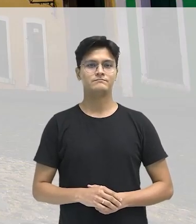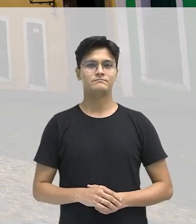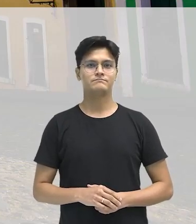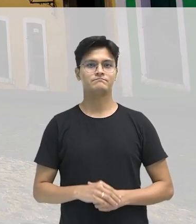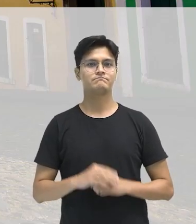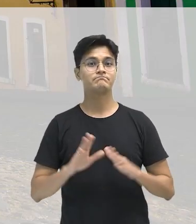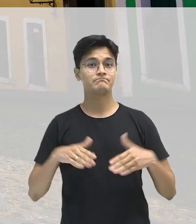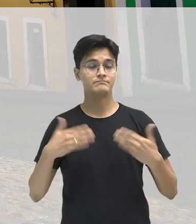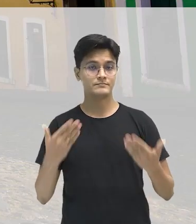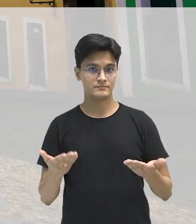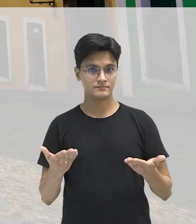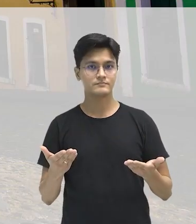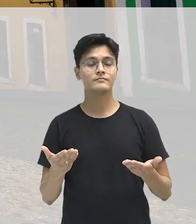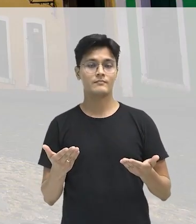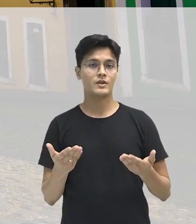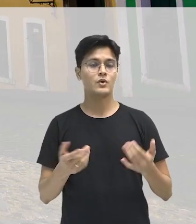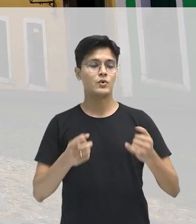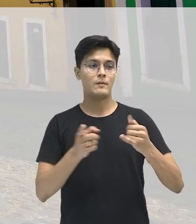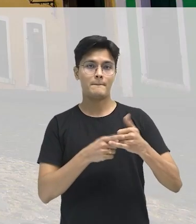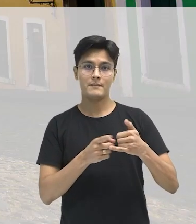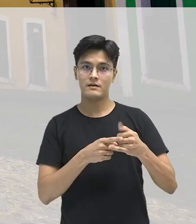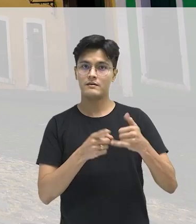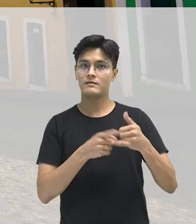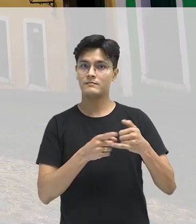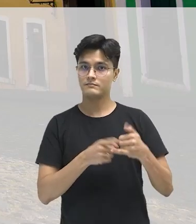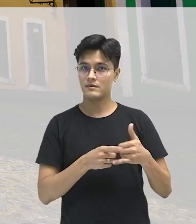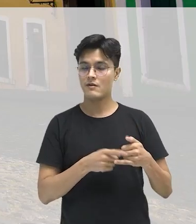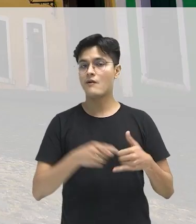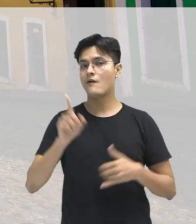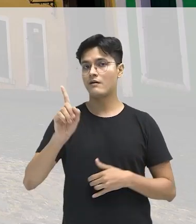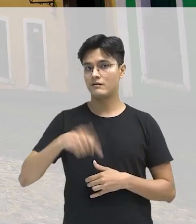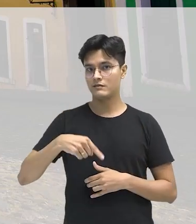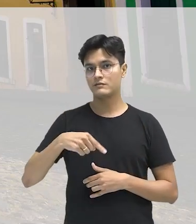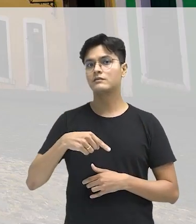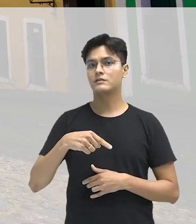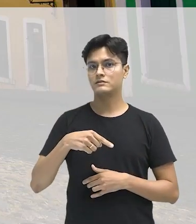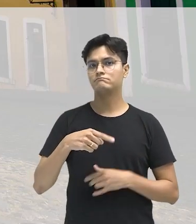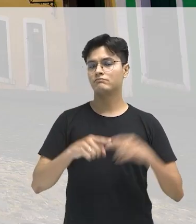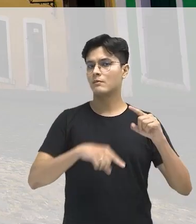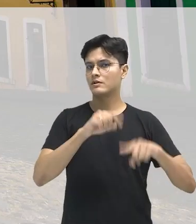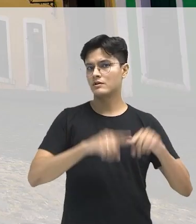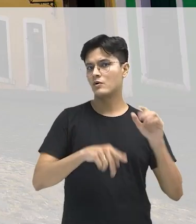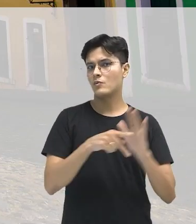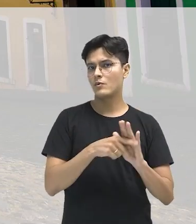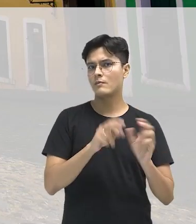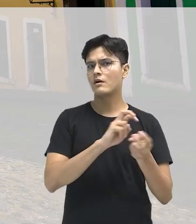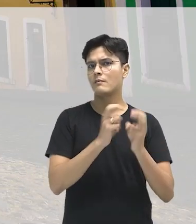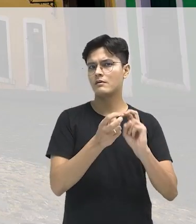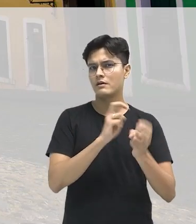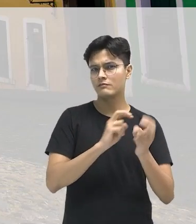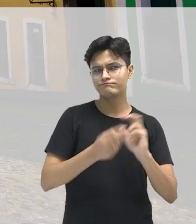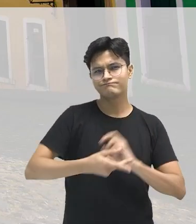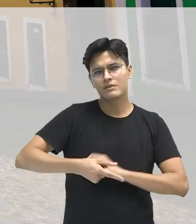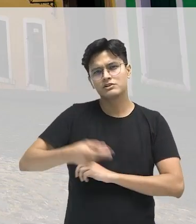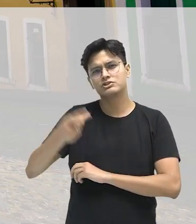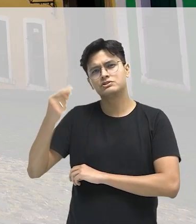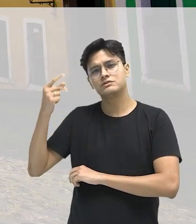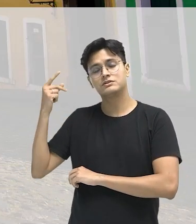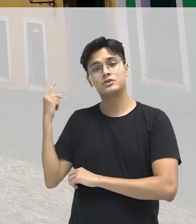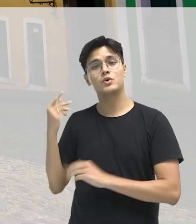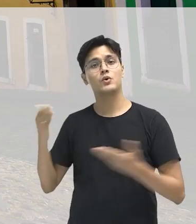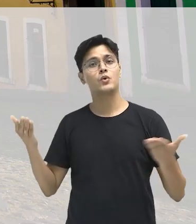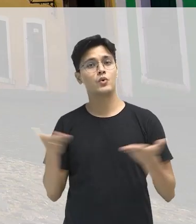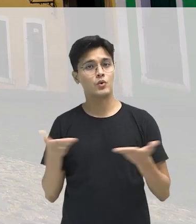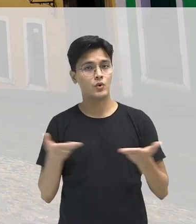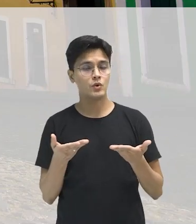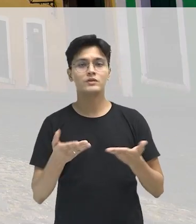Muito bem, olha só. O berimbau é um dos instrumentos mais antigos do mundo. Atualmente,